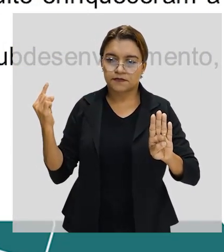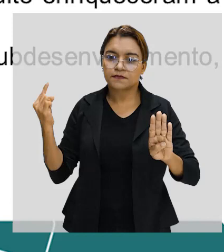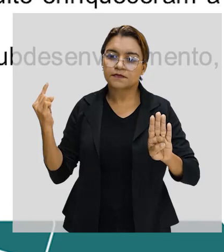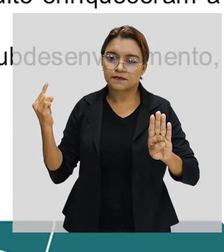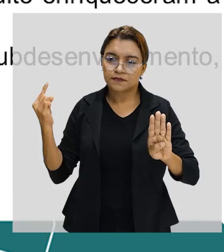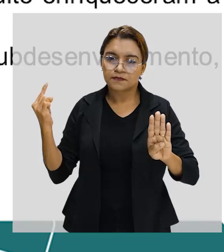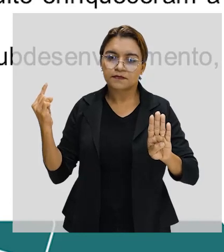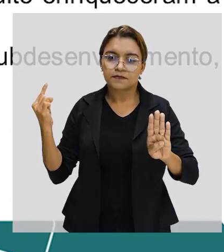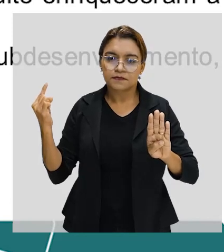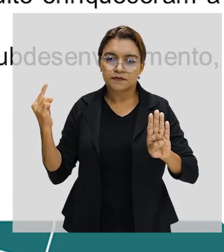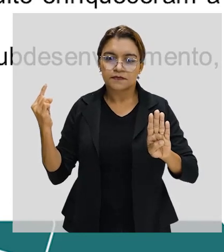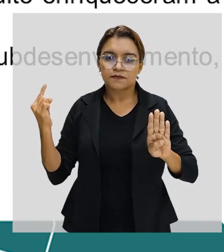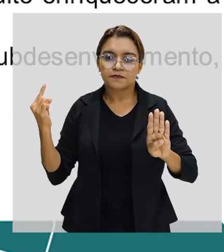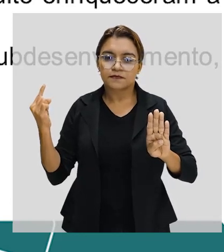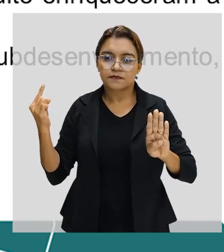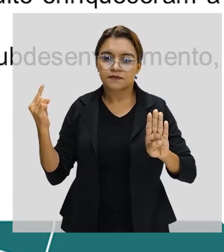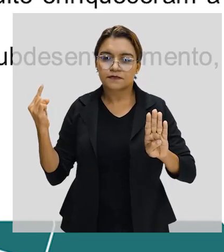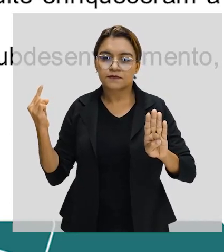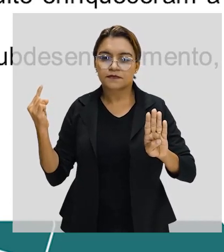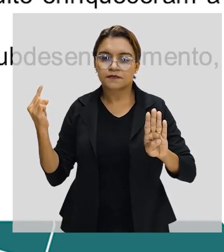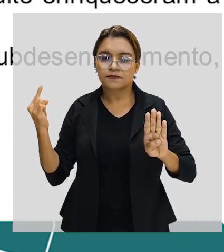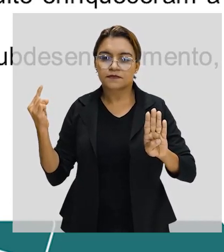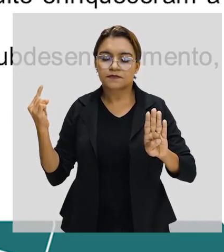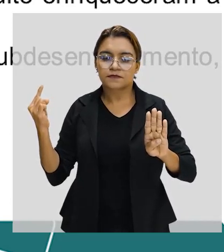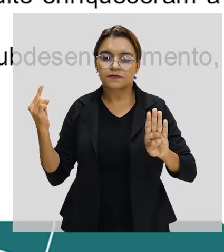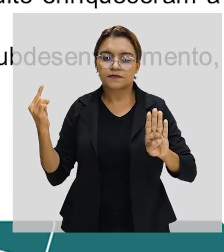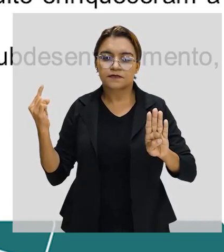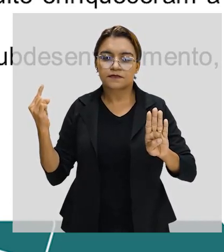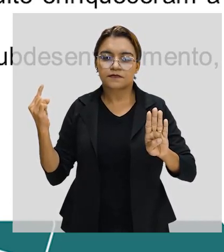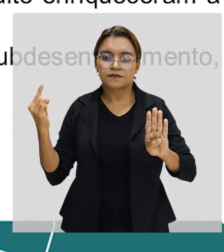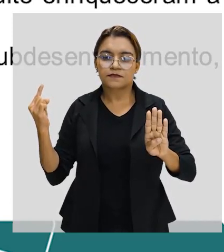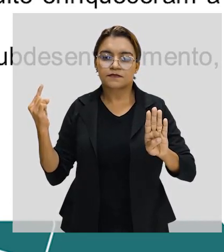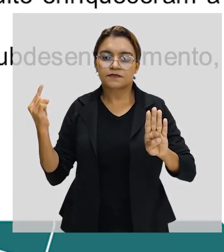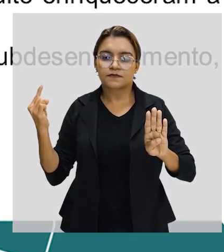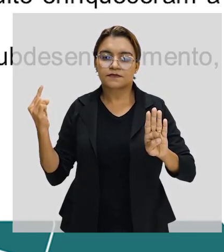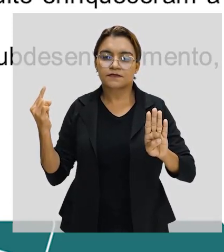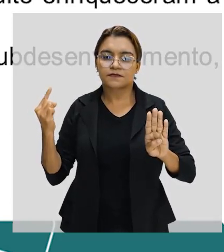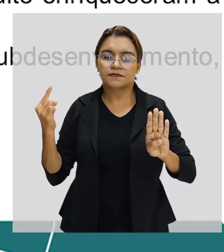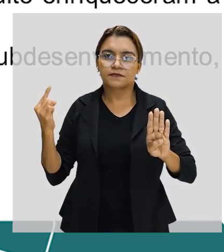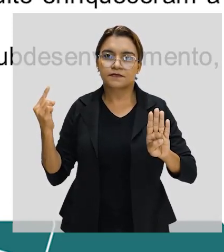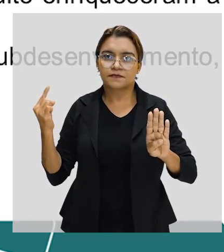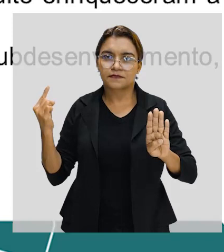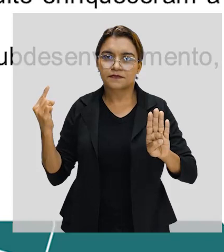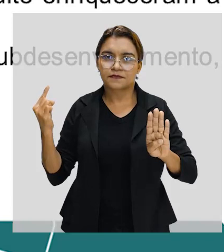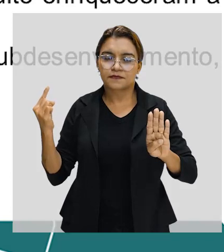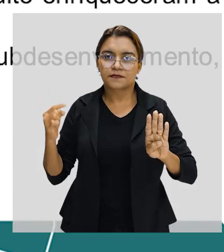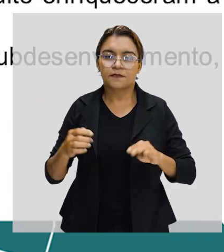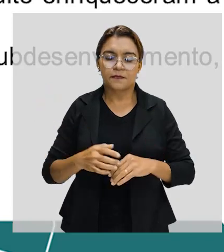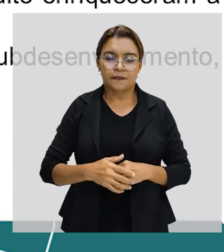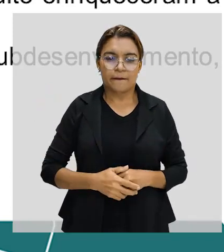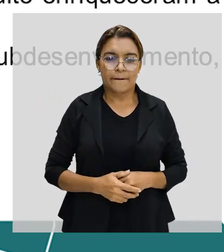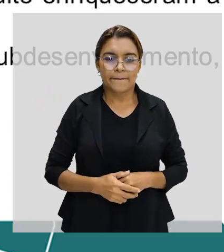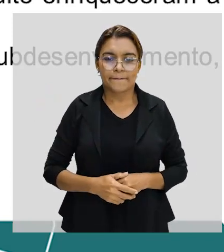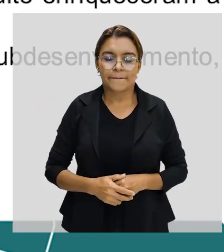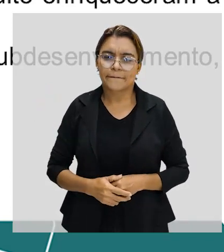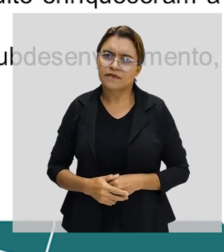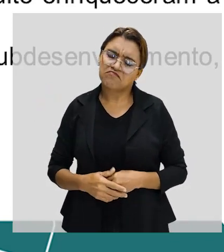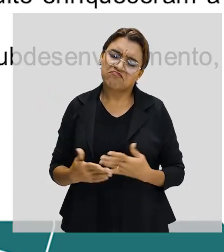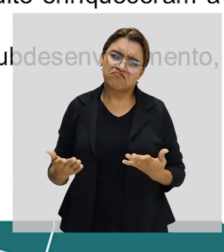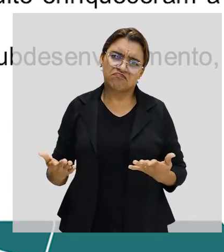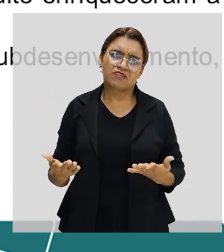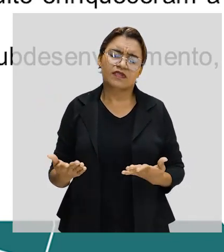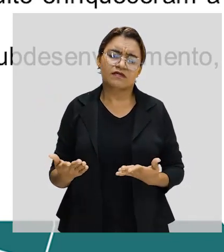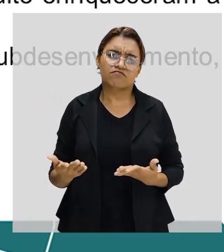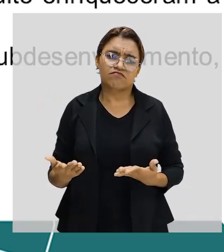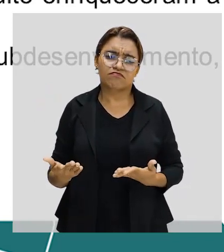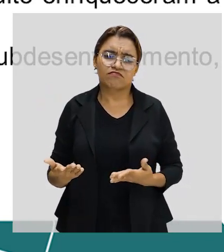Brasil setentrional, sendo numerosas as referências à flora e à fauna. Será?